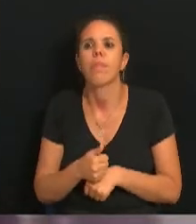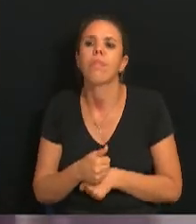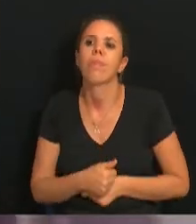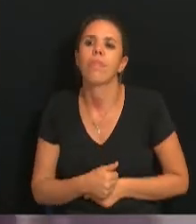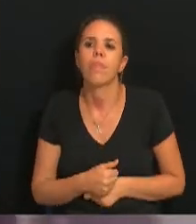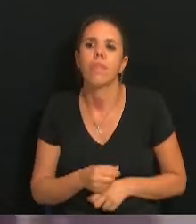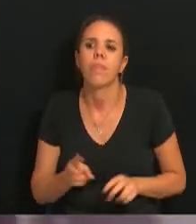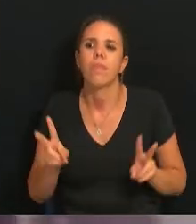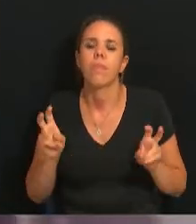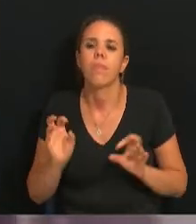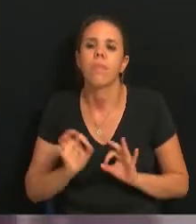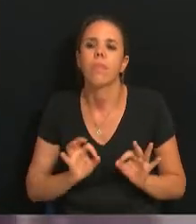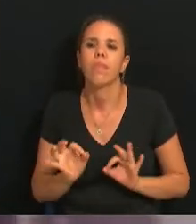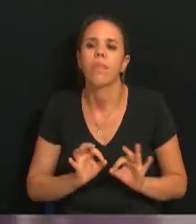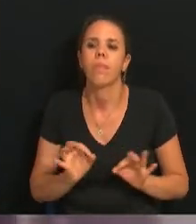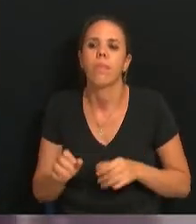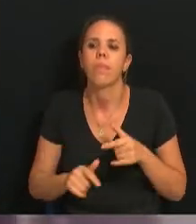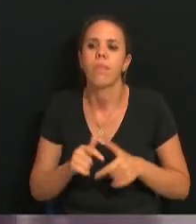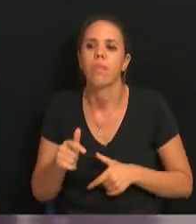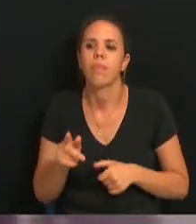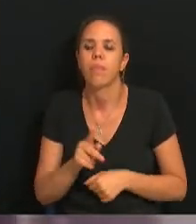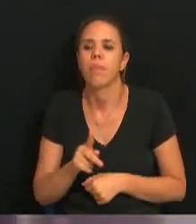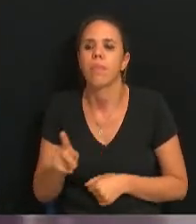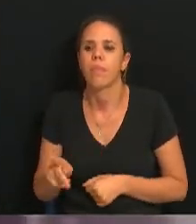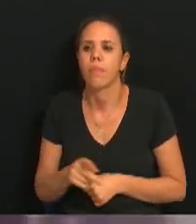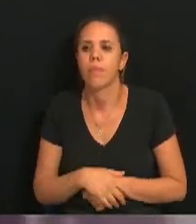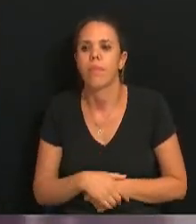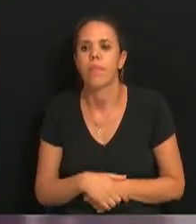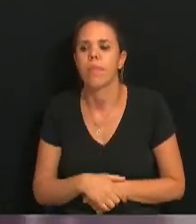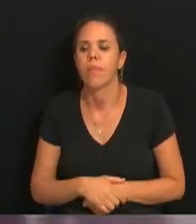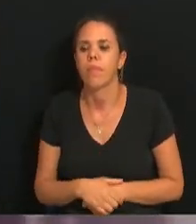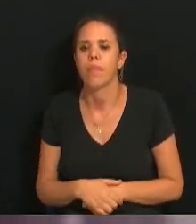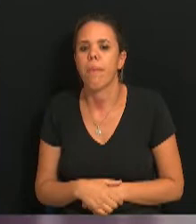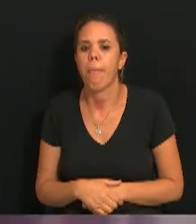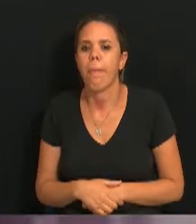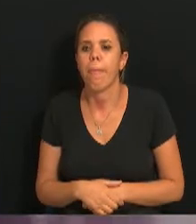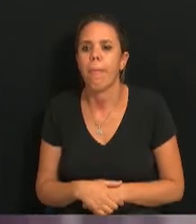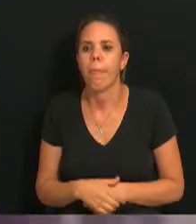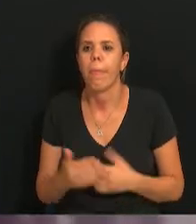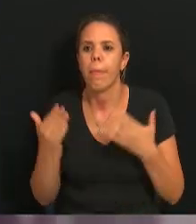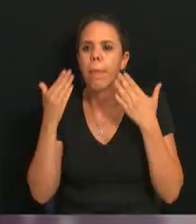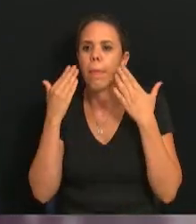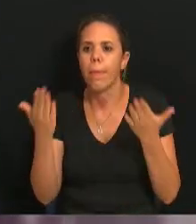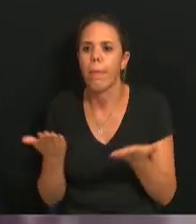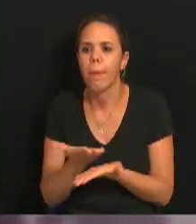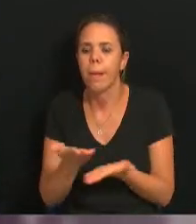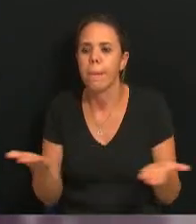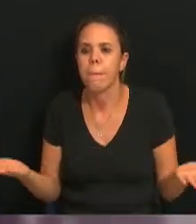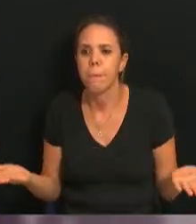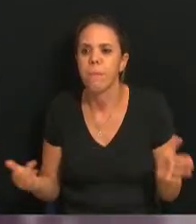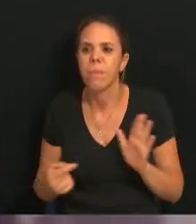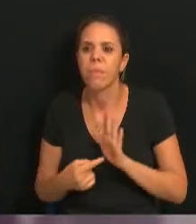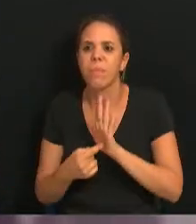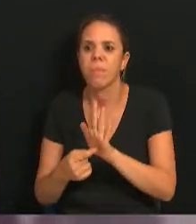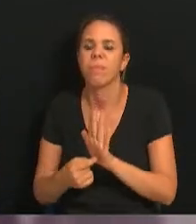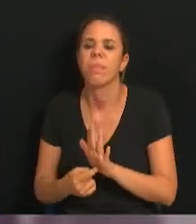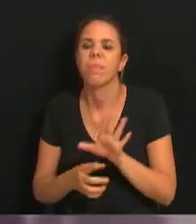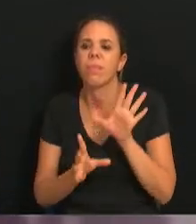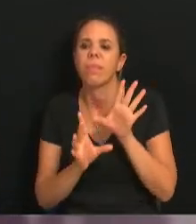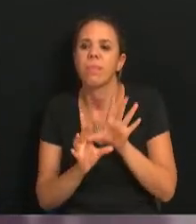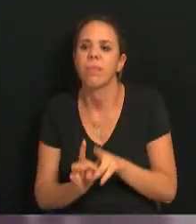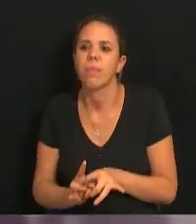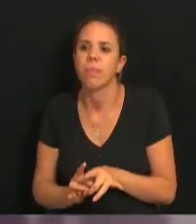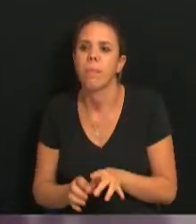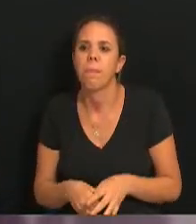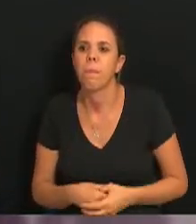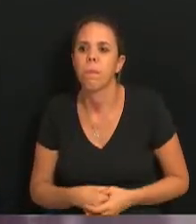e da organização do trabalho dos professores adjuntos. Então, diante de tudo também que o Augusto apresentou e contextualizando um pouquinho,